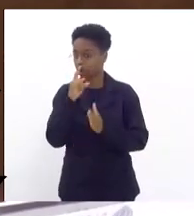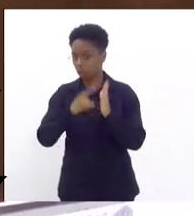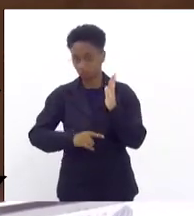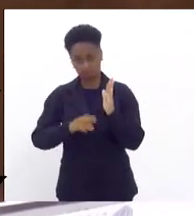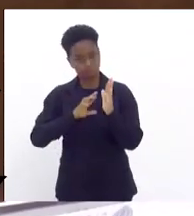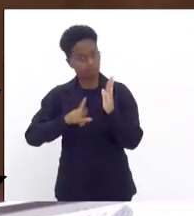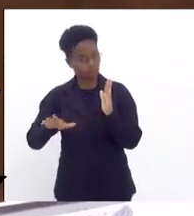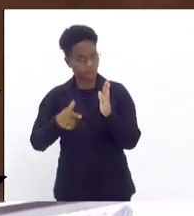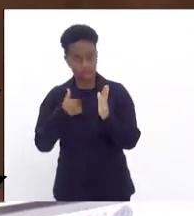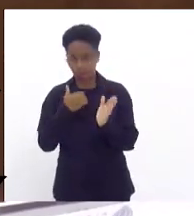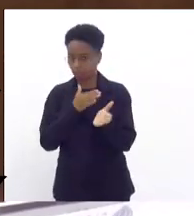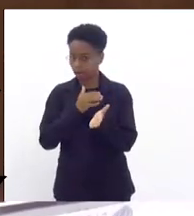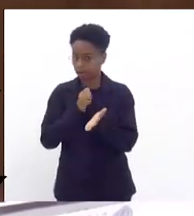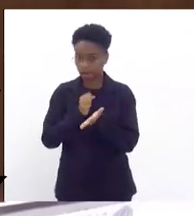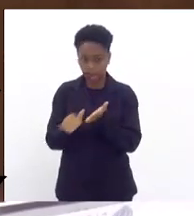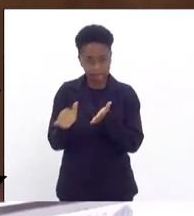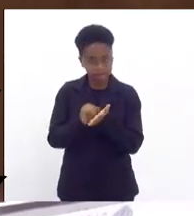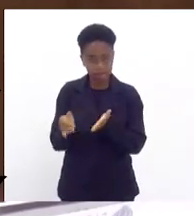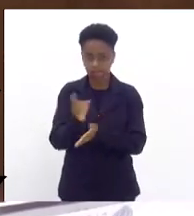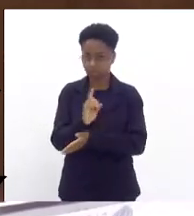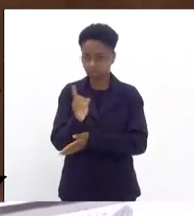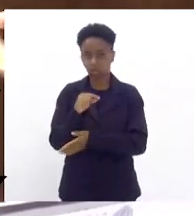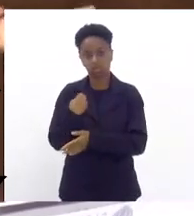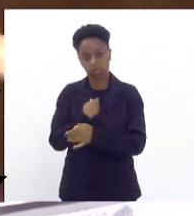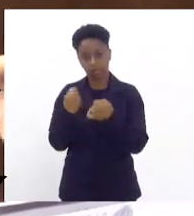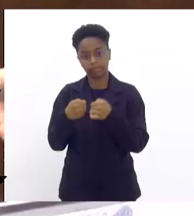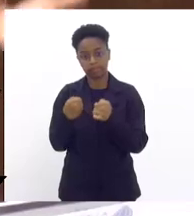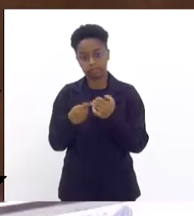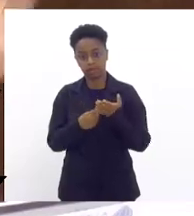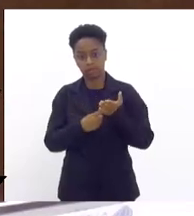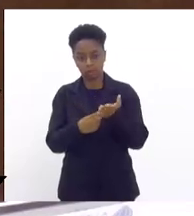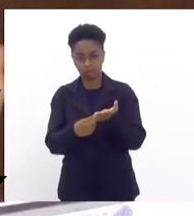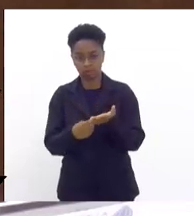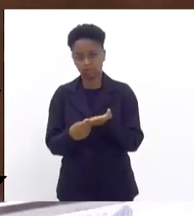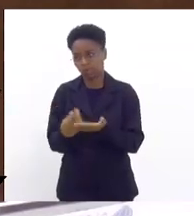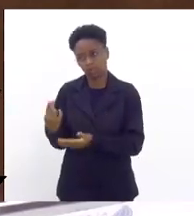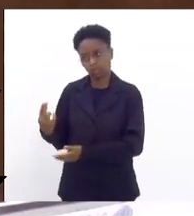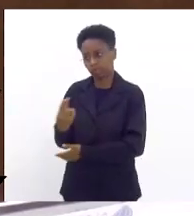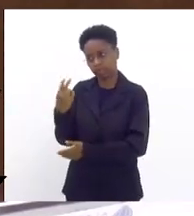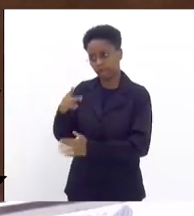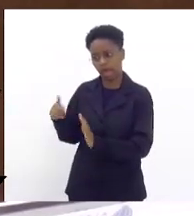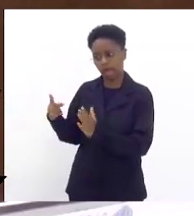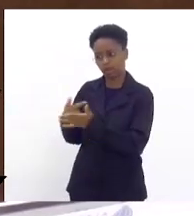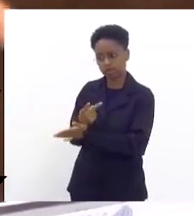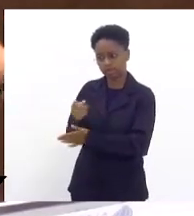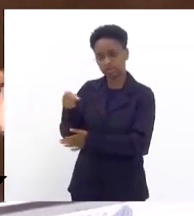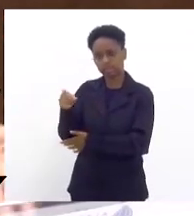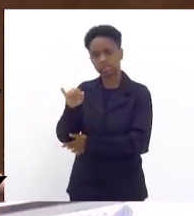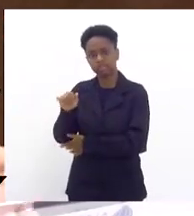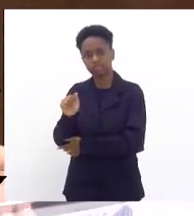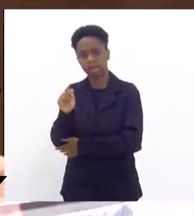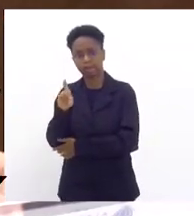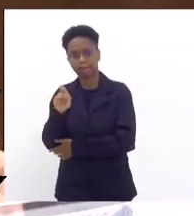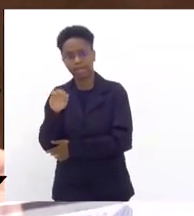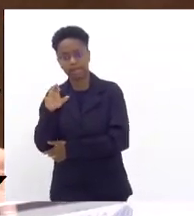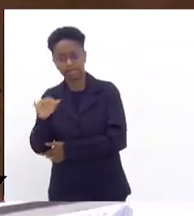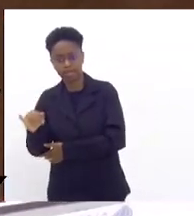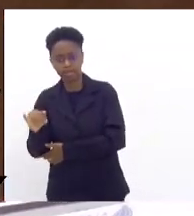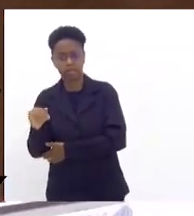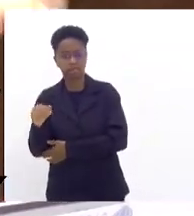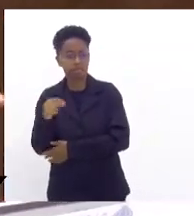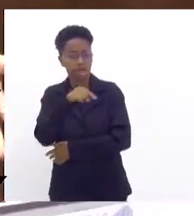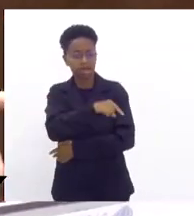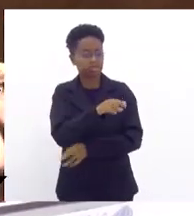não foi eu que gastei, para que a gente entre em um acordo. Não é possível que exista uma Água do Rio em Japeri e outra para vocês.